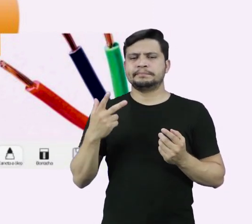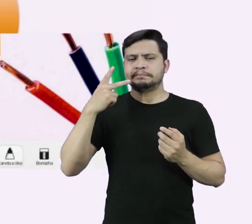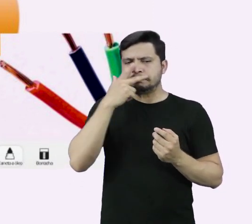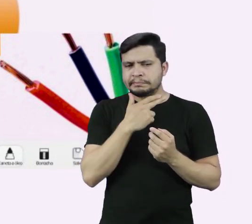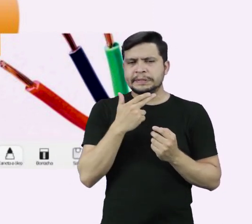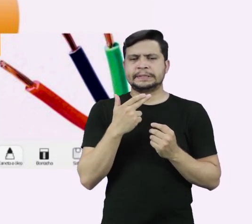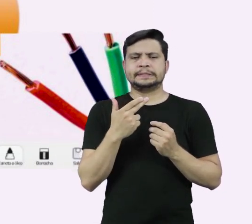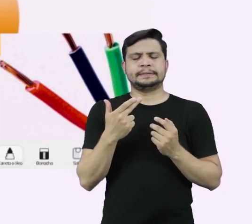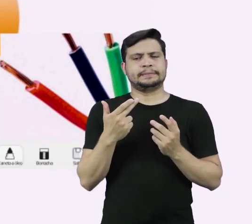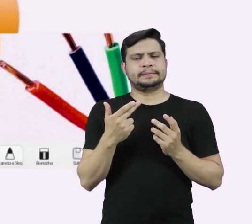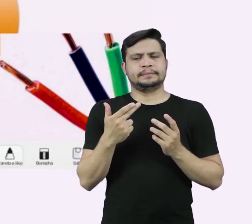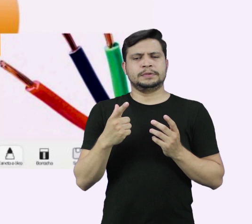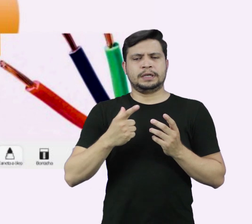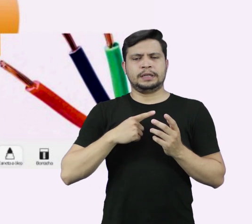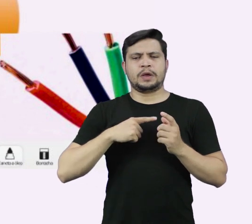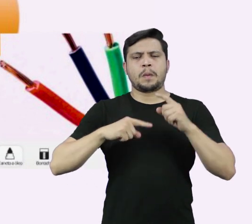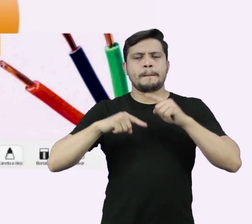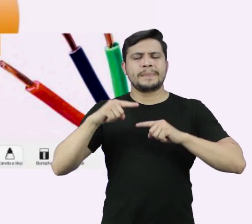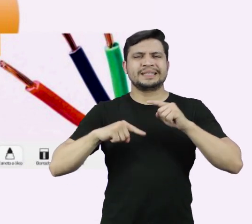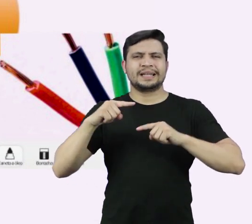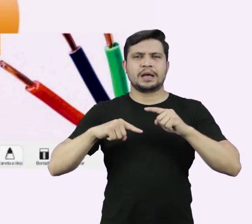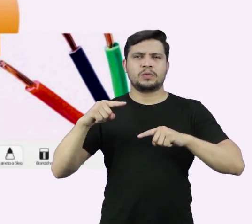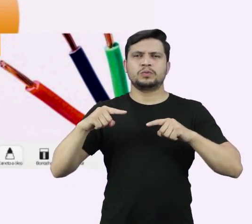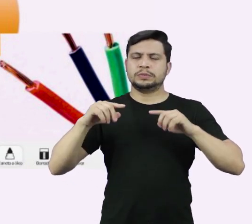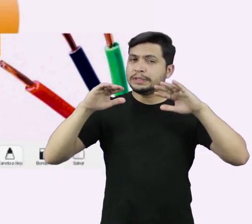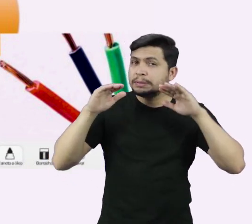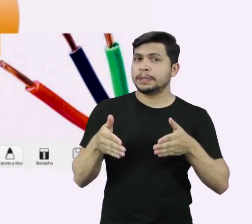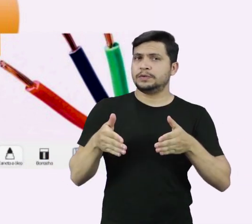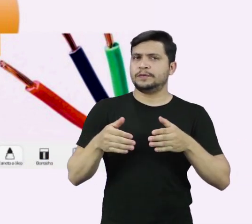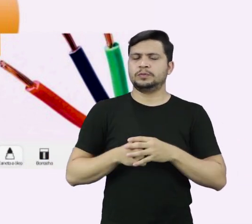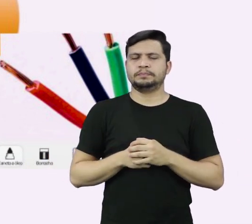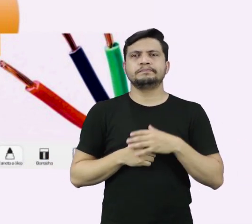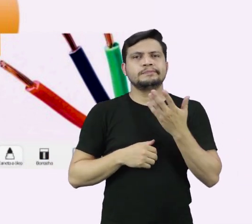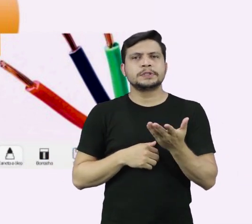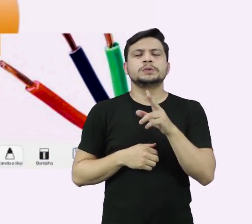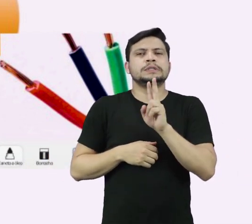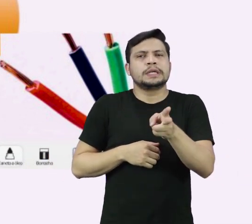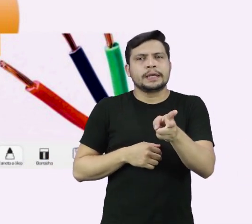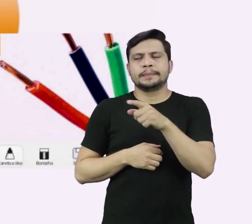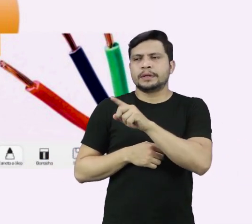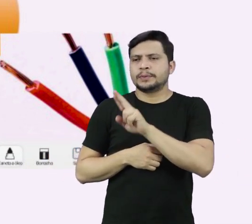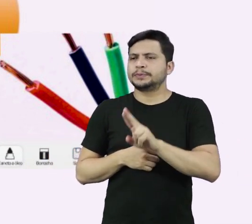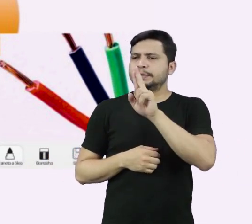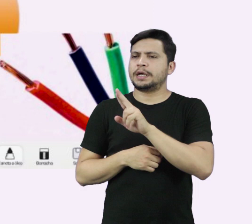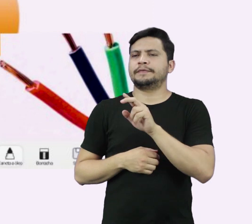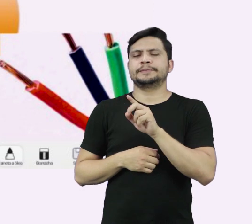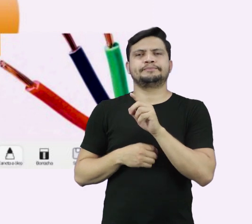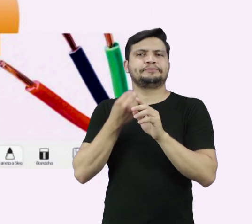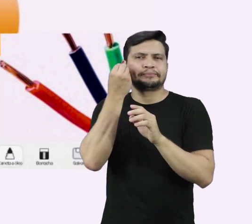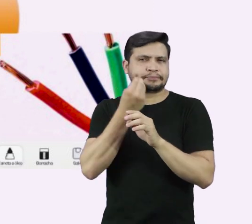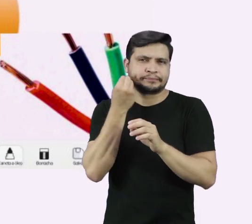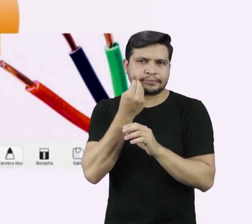assinatura de um material específico, ou seja, cada vez que ele realizava um experimento, ele utilizava materiais diferentes, como por